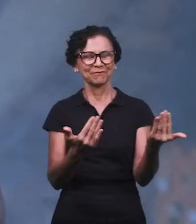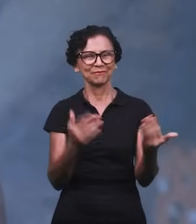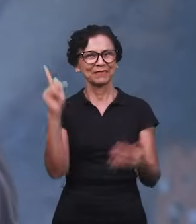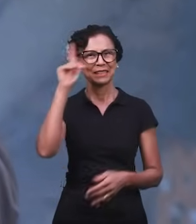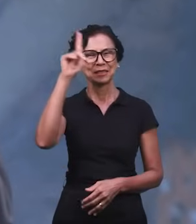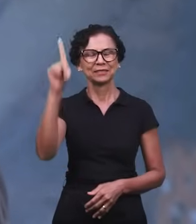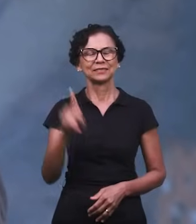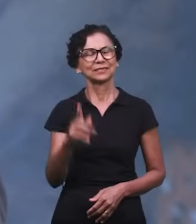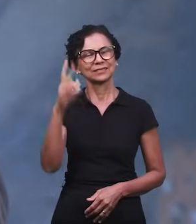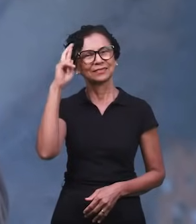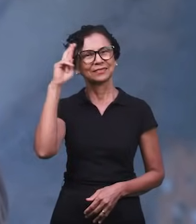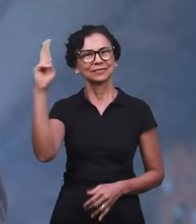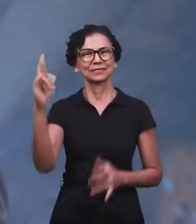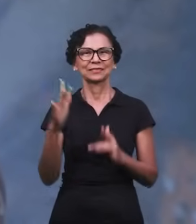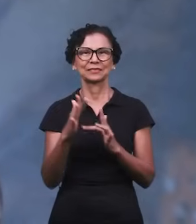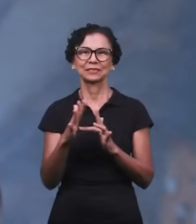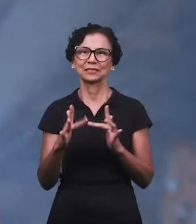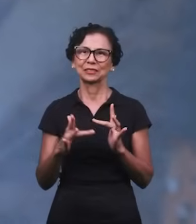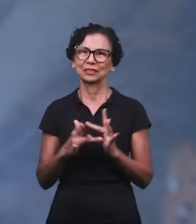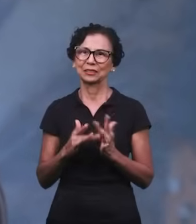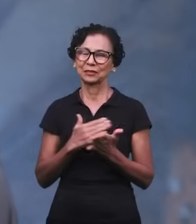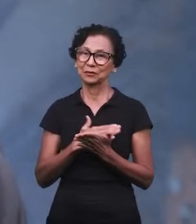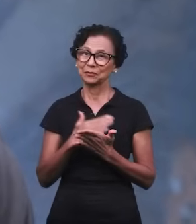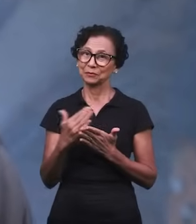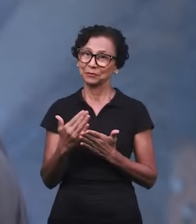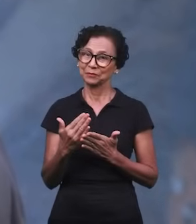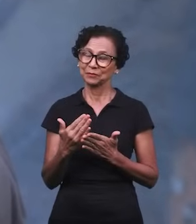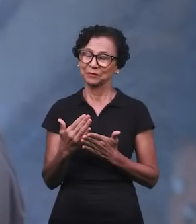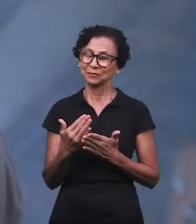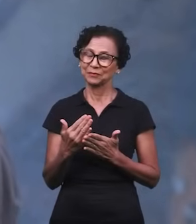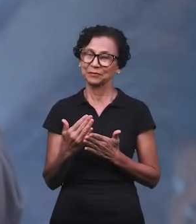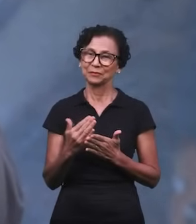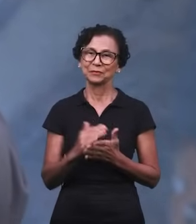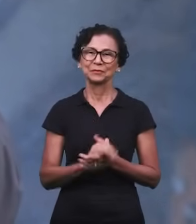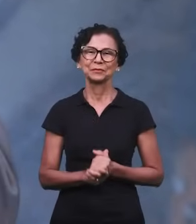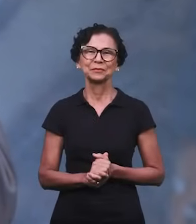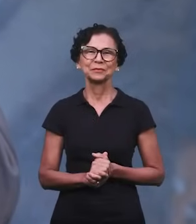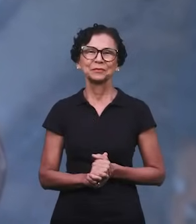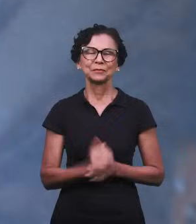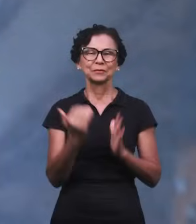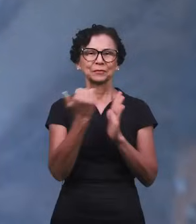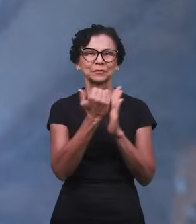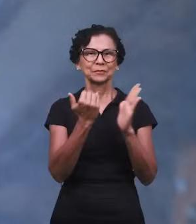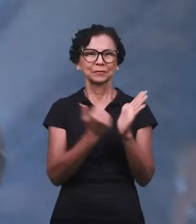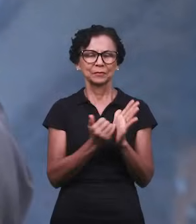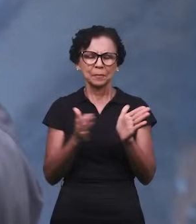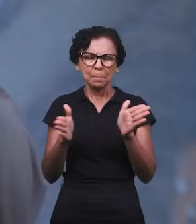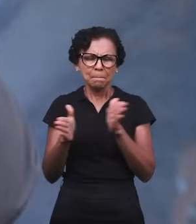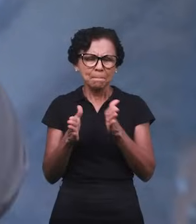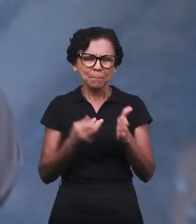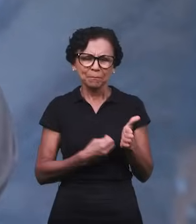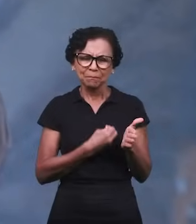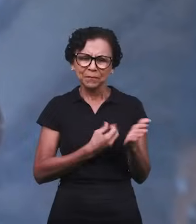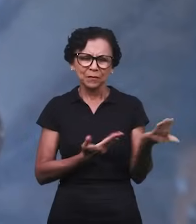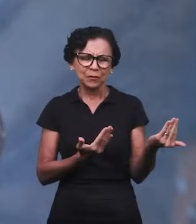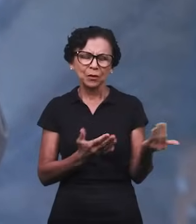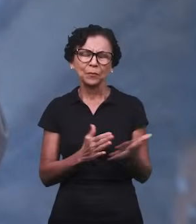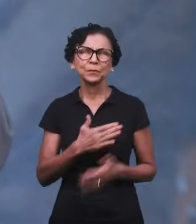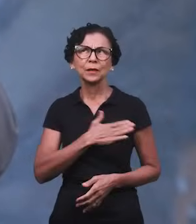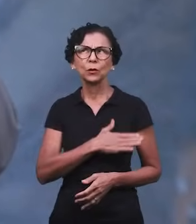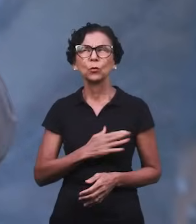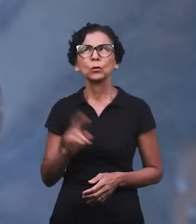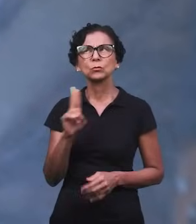Eu gosto muito de usar uma expressão de este encontro semanal. É isso mesmo, é um encontro. Nós aqui, você que está em casa, você que está